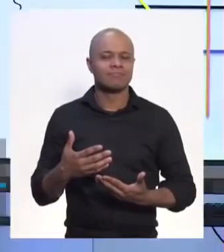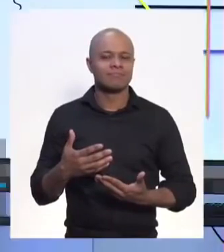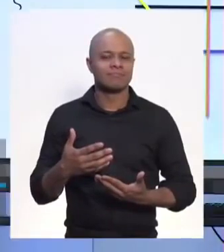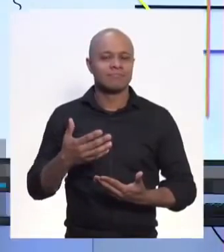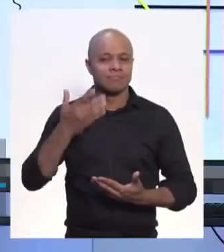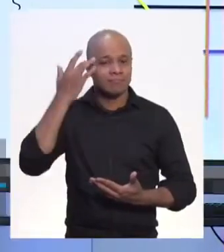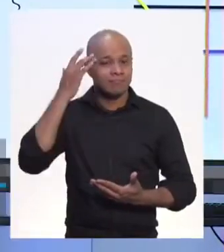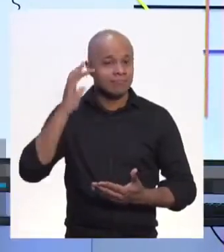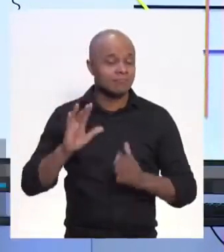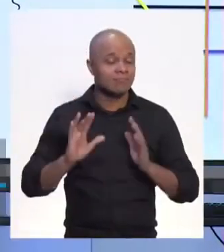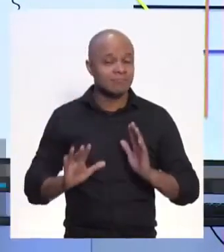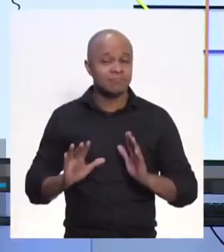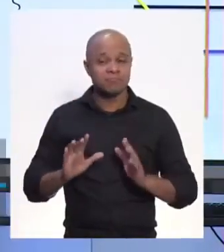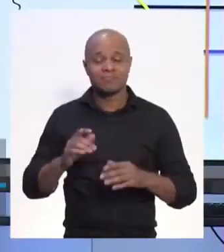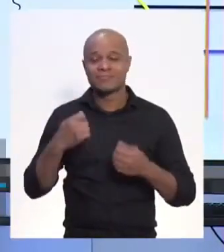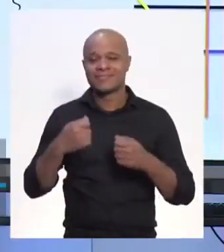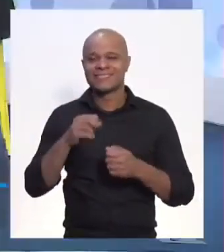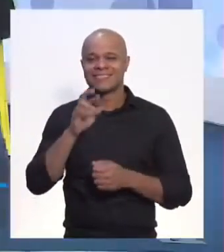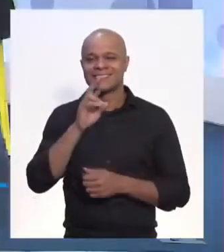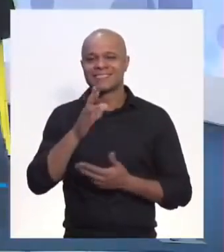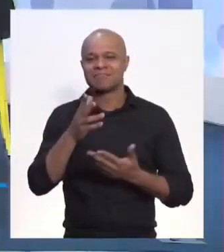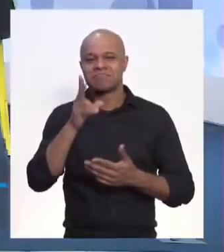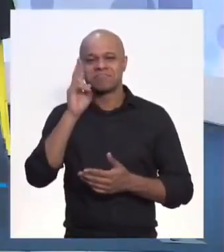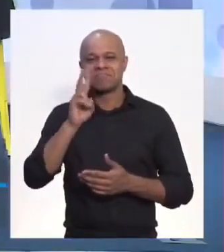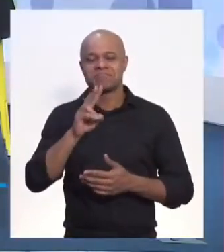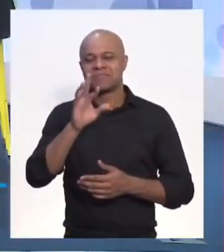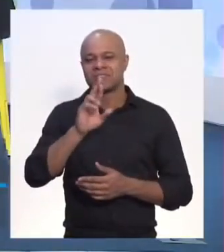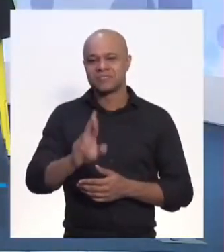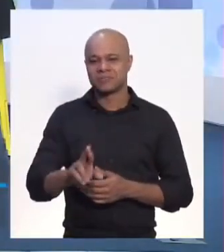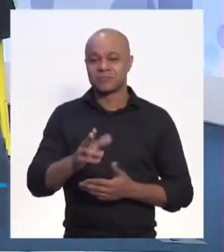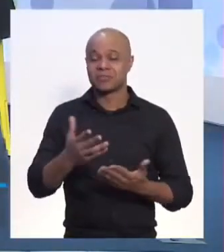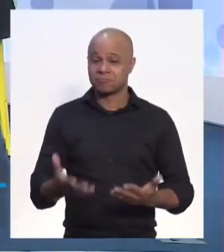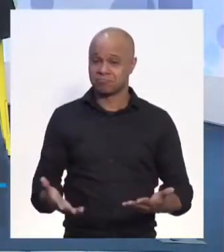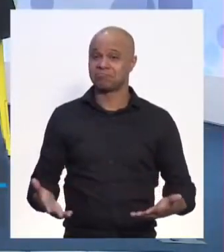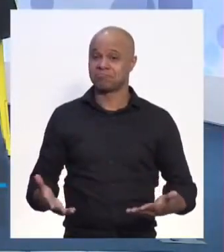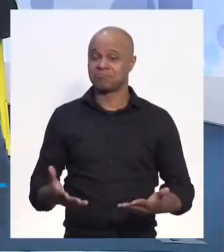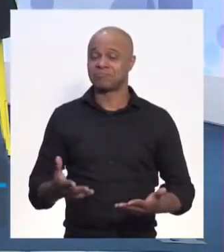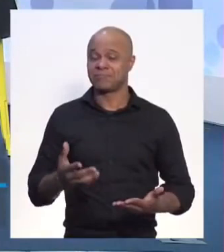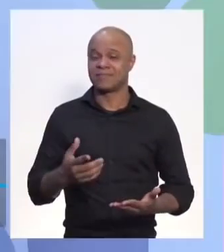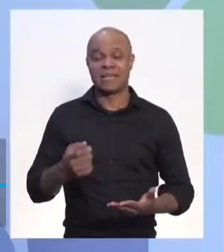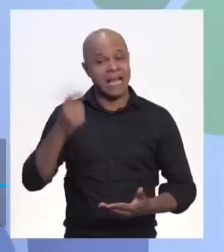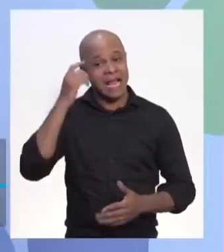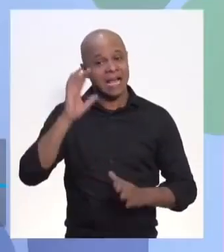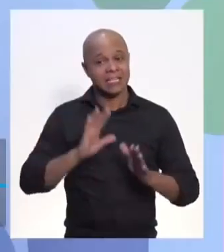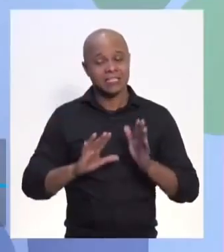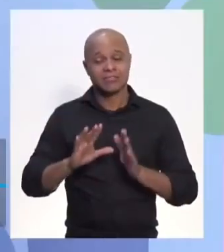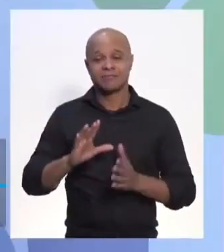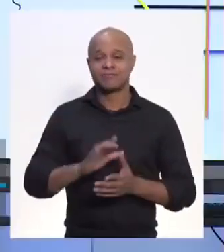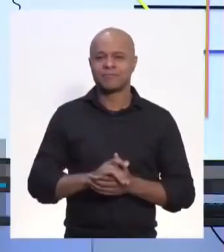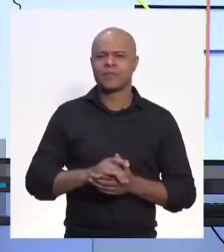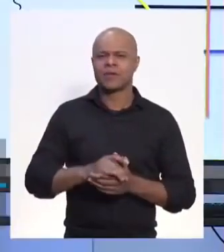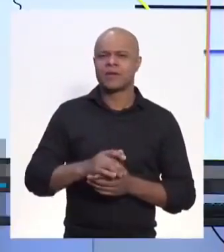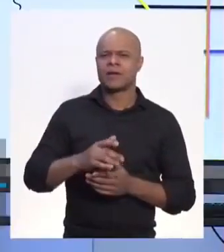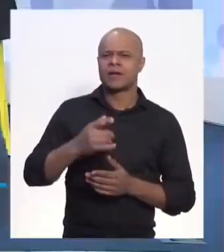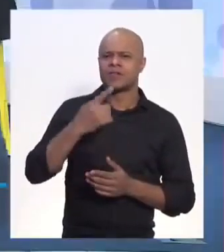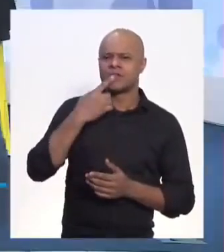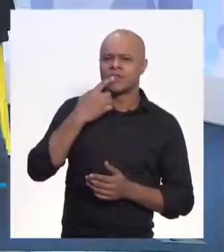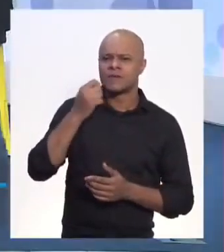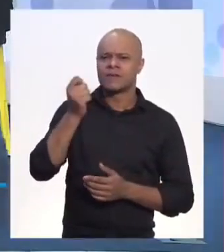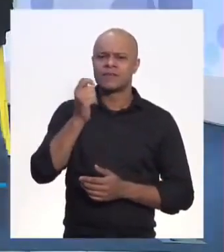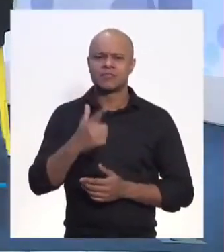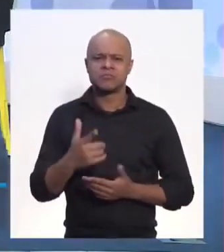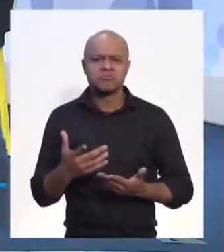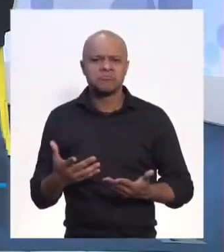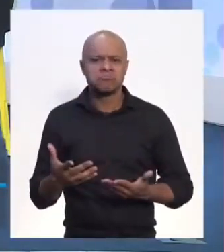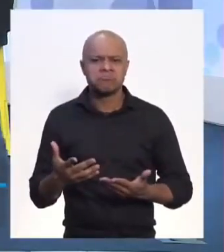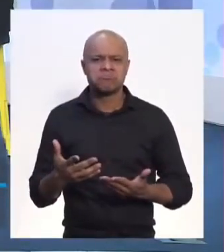eliminação, né? A Letícia, preto e roxo. Ok. Também Lucas não. Gomes, vermelho e azul. Vermelho e azul, enxergo vermelho,